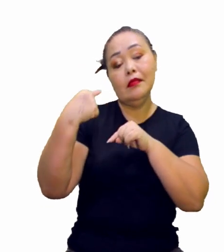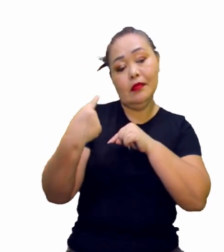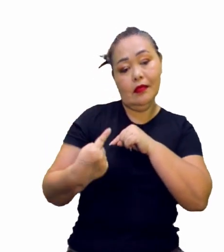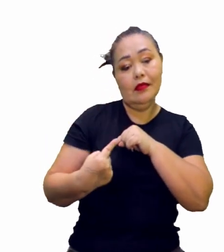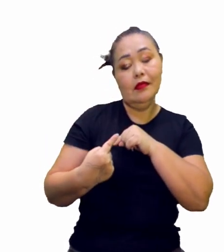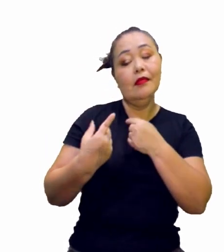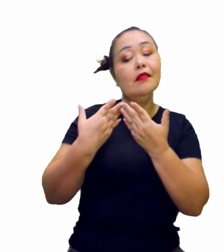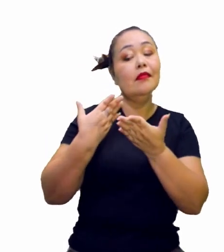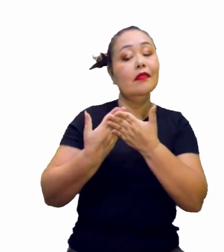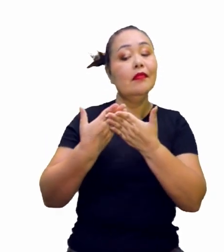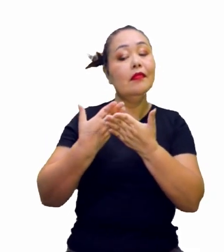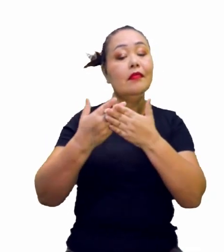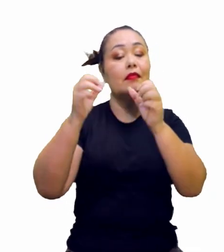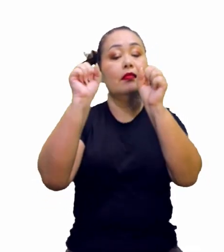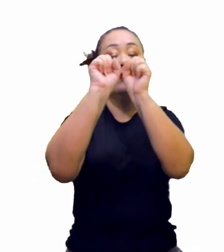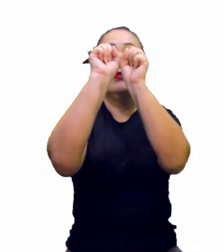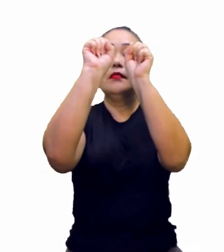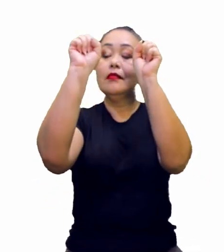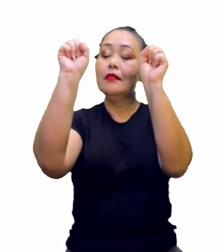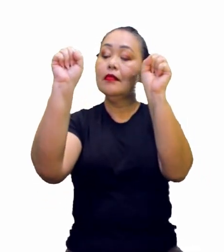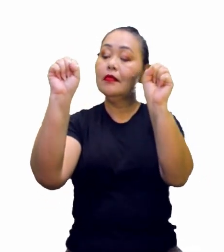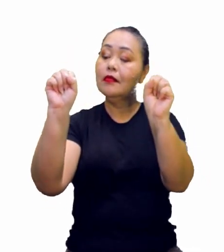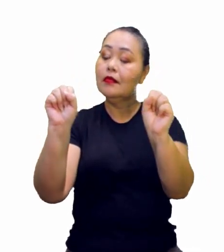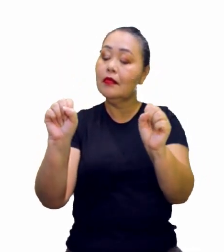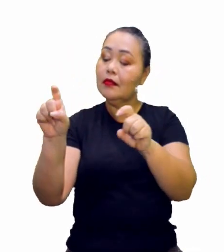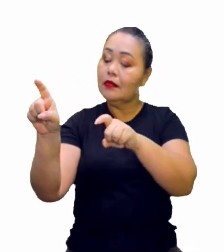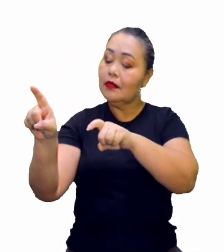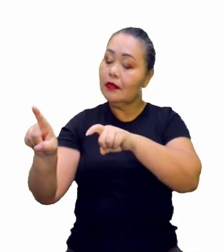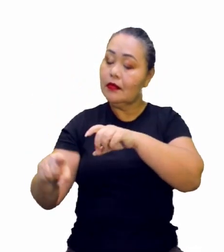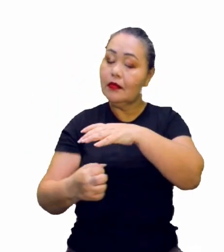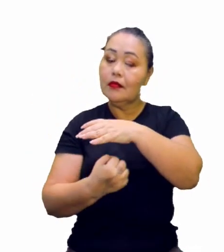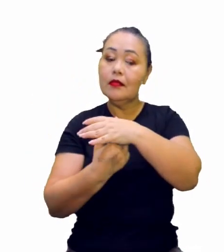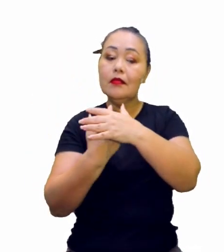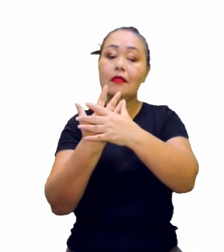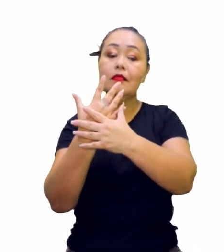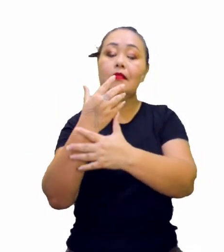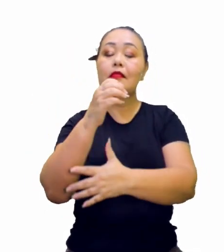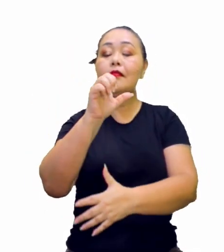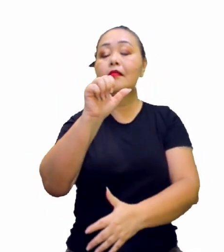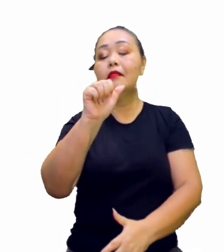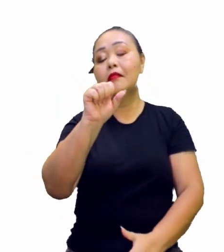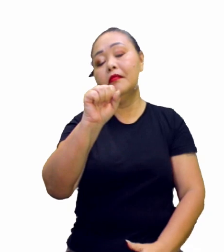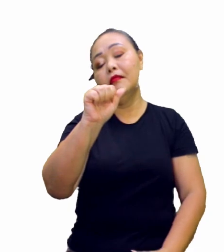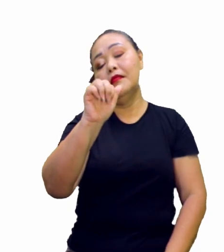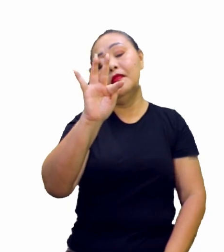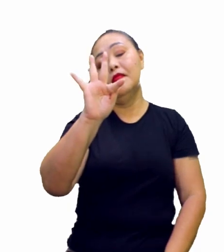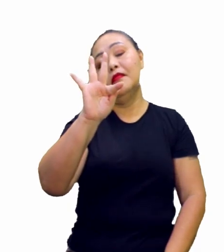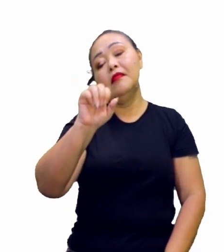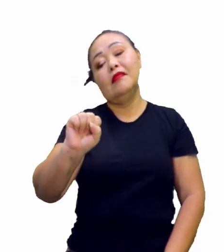próxima aula, sistemas agroflorestais, conhecido como SAFs.